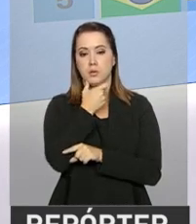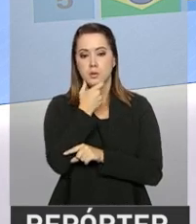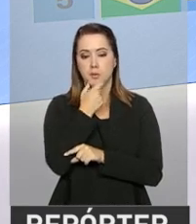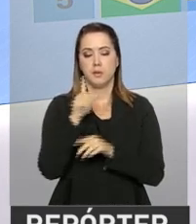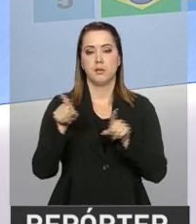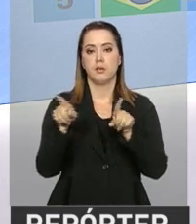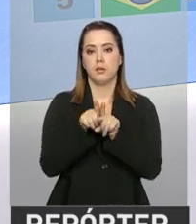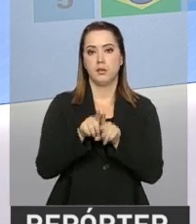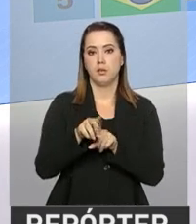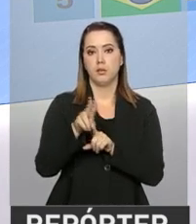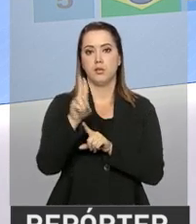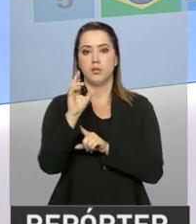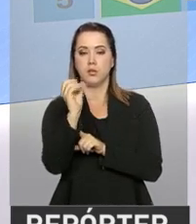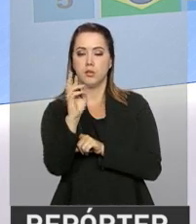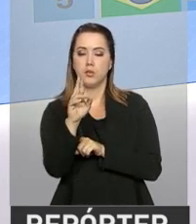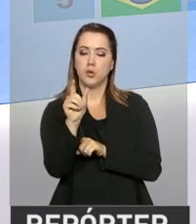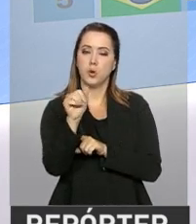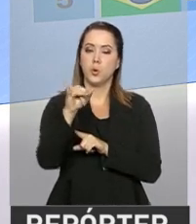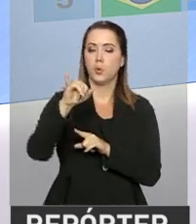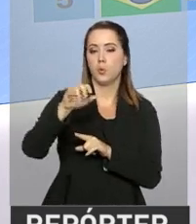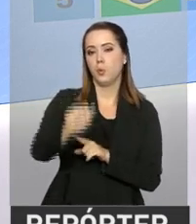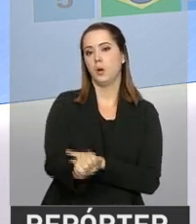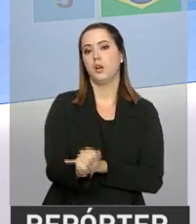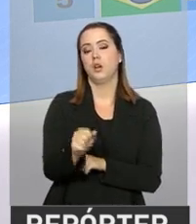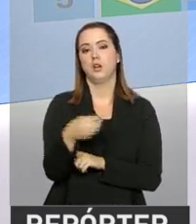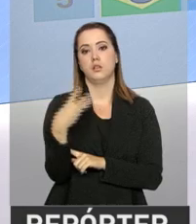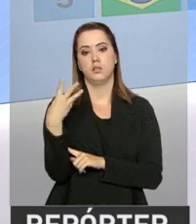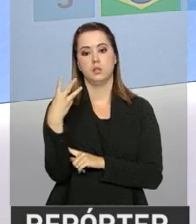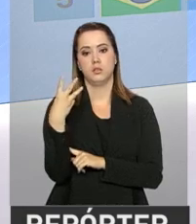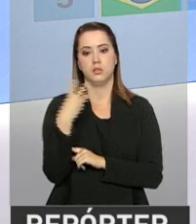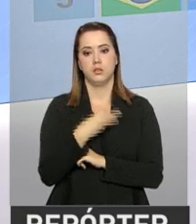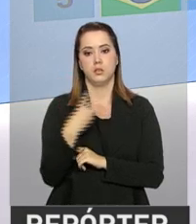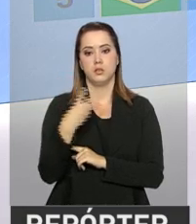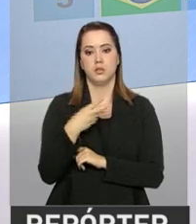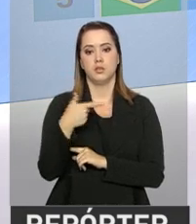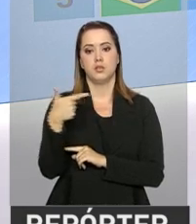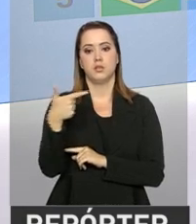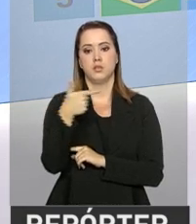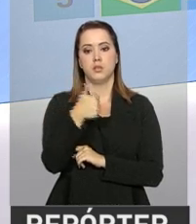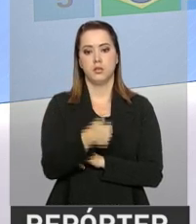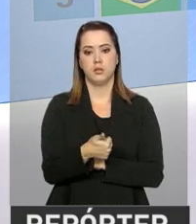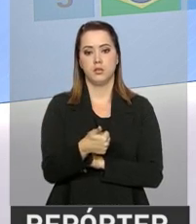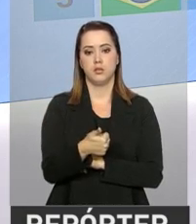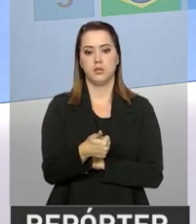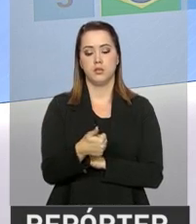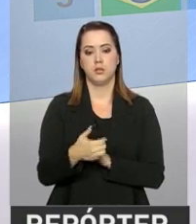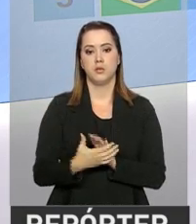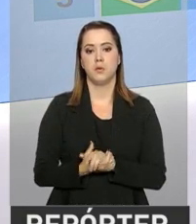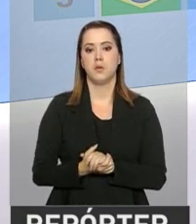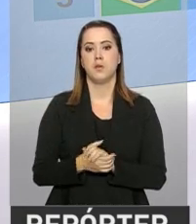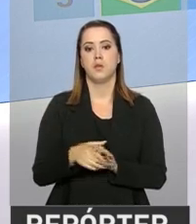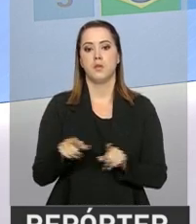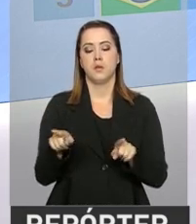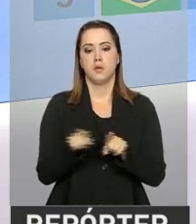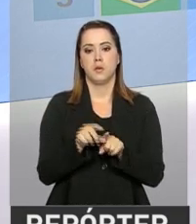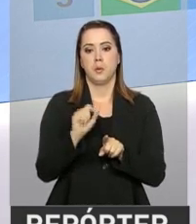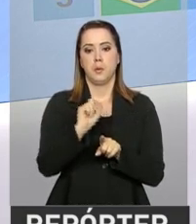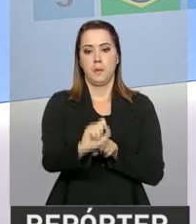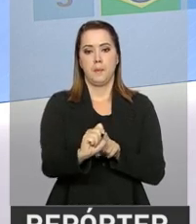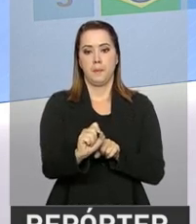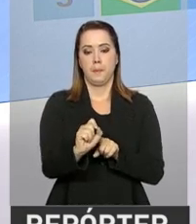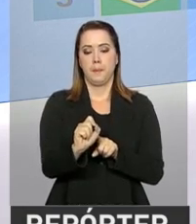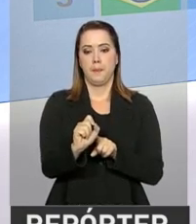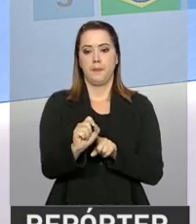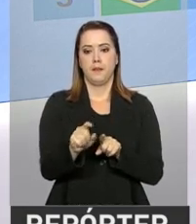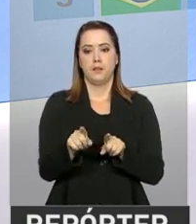2ª colocada com 10 medalhas de ouro, 5 de prata, 8 de bronze, 23 no total, seguido pela Ucrânia, com 4, 6, 11,